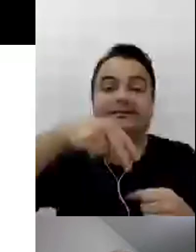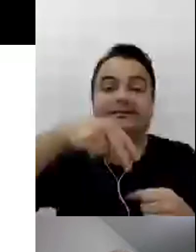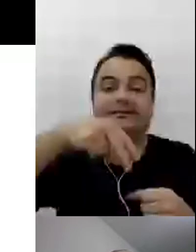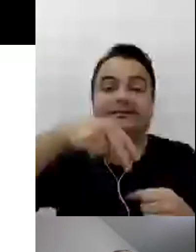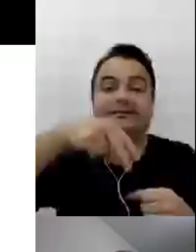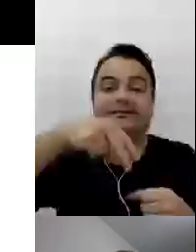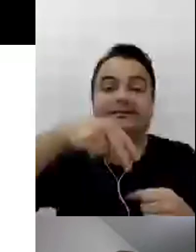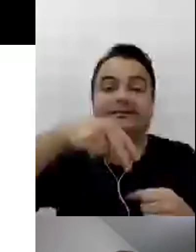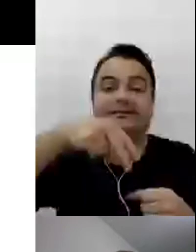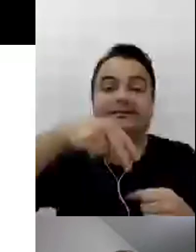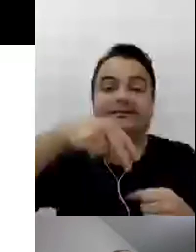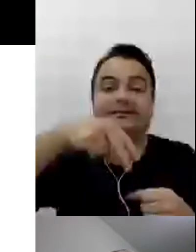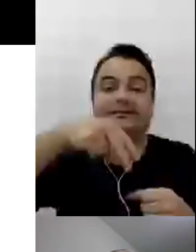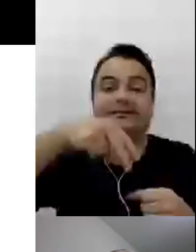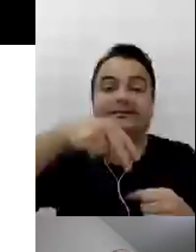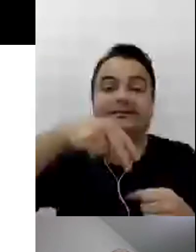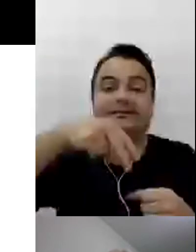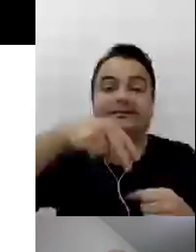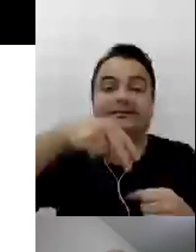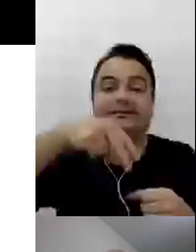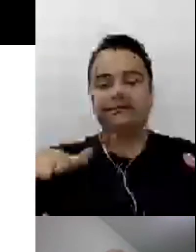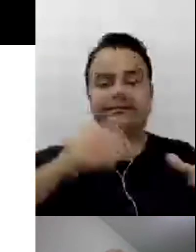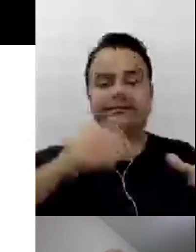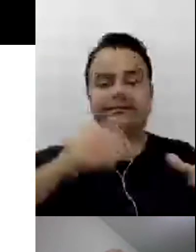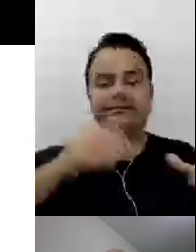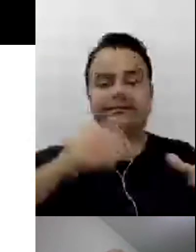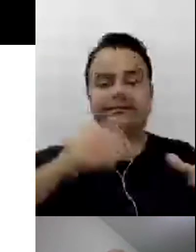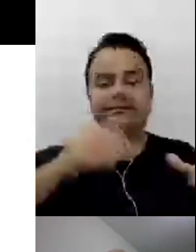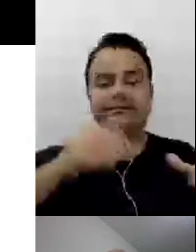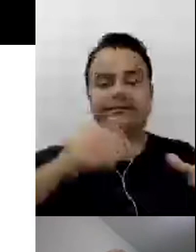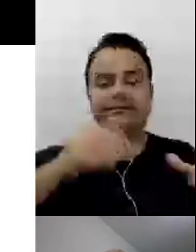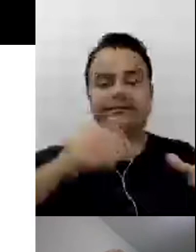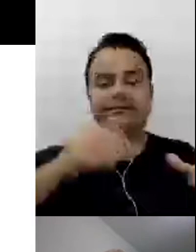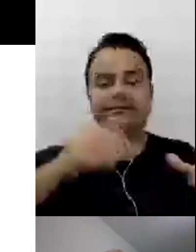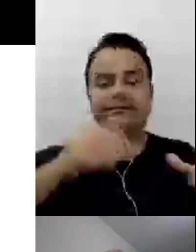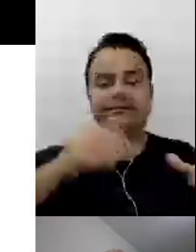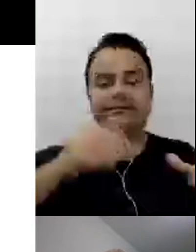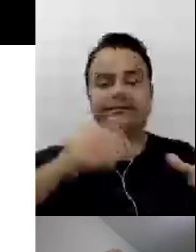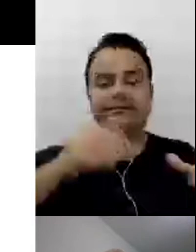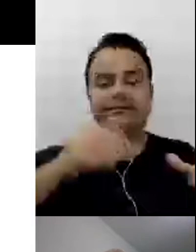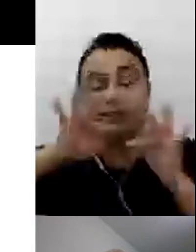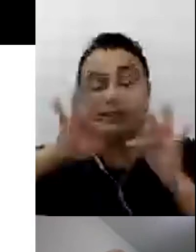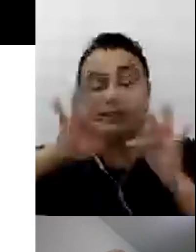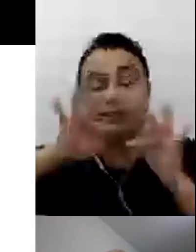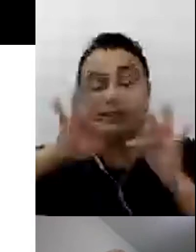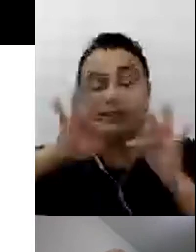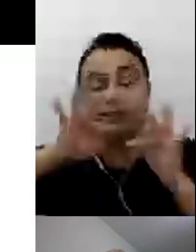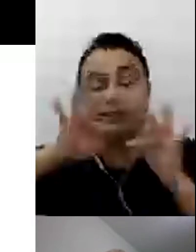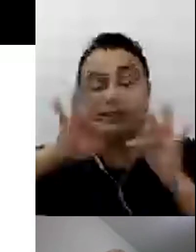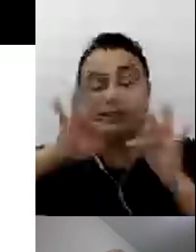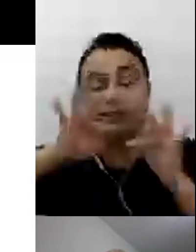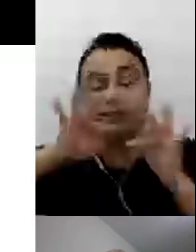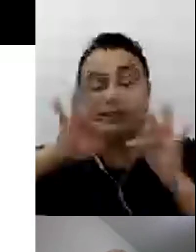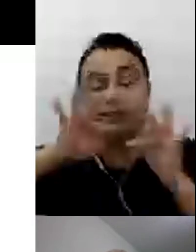dado de temperatura de uma bancada qualquer e chega lá no final do dia com o Digital Twin pronto, implementado e